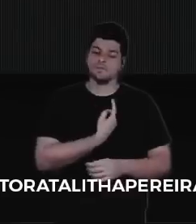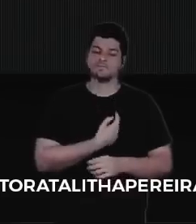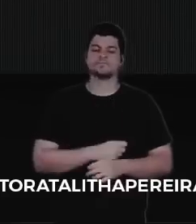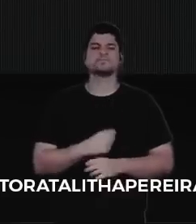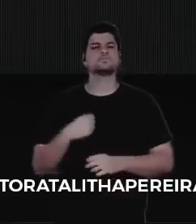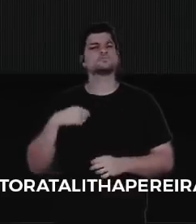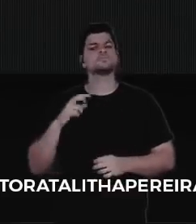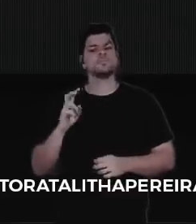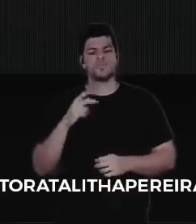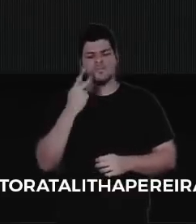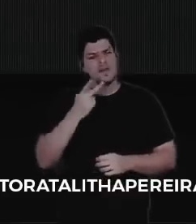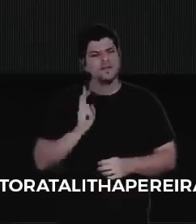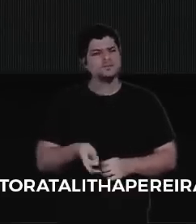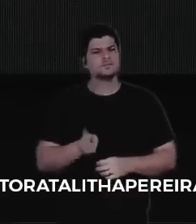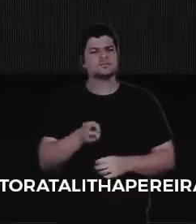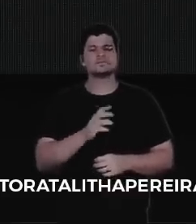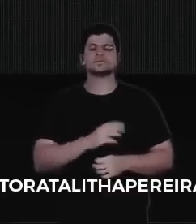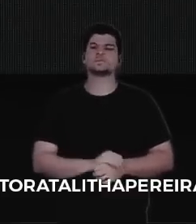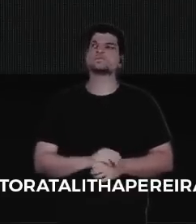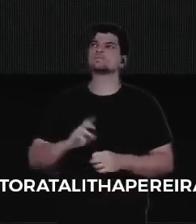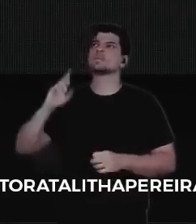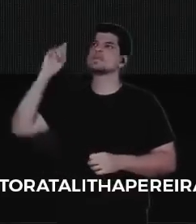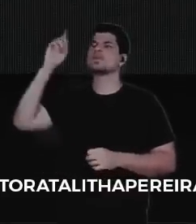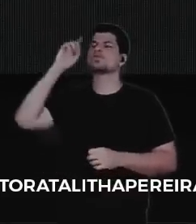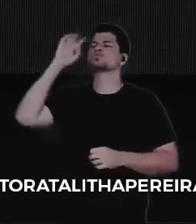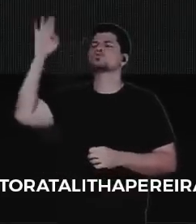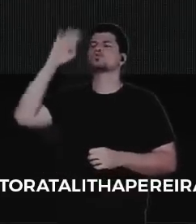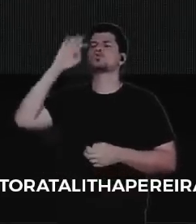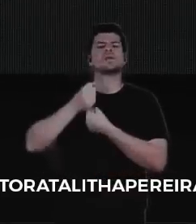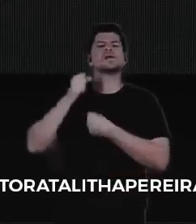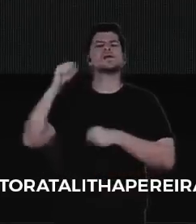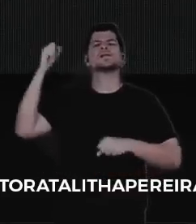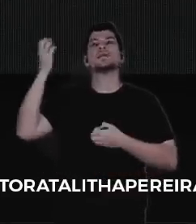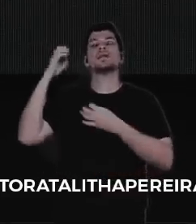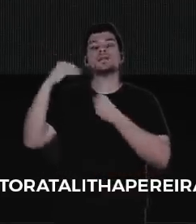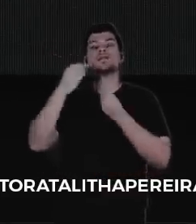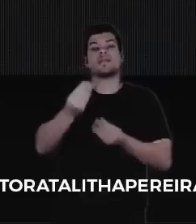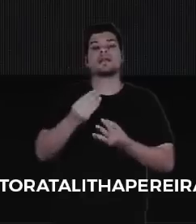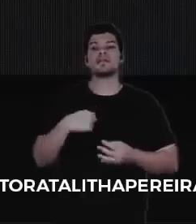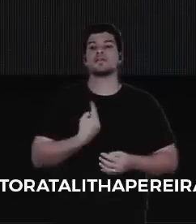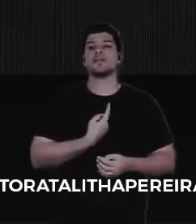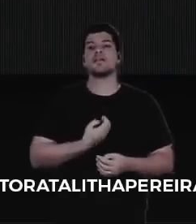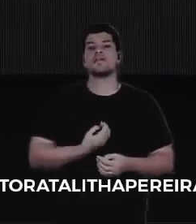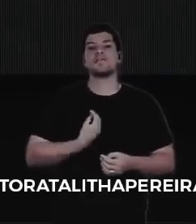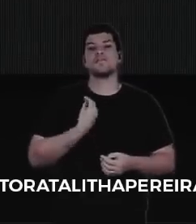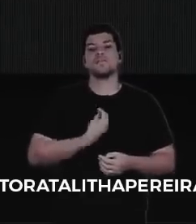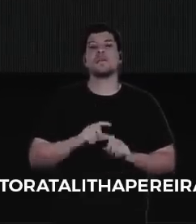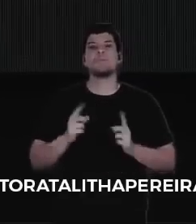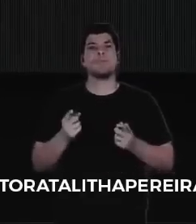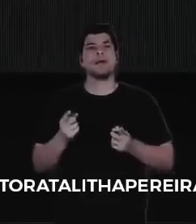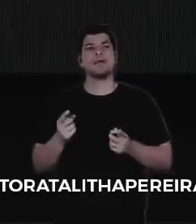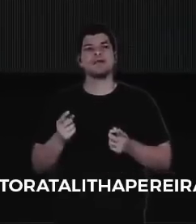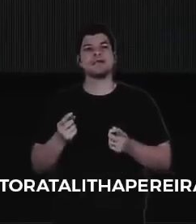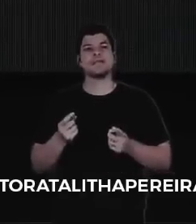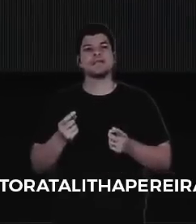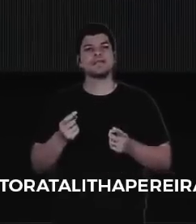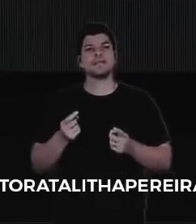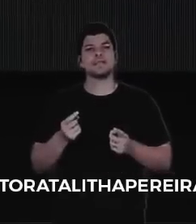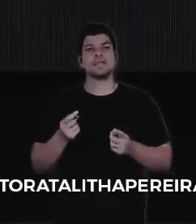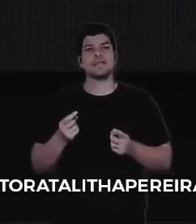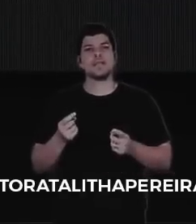Eu sempre digo que o fato de Deus ter sonhos grandes para a nossa vida não quer dizer que eles vão